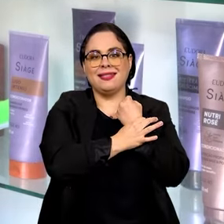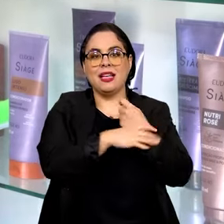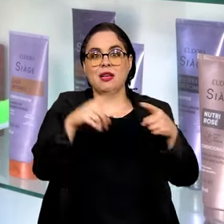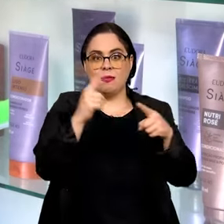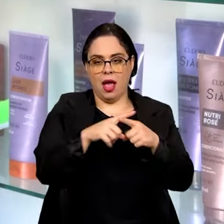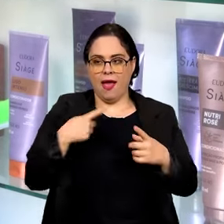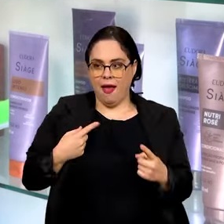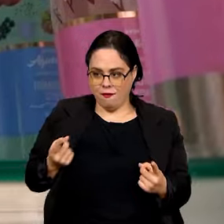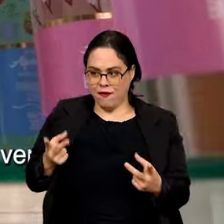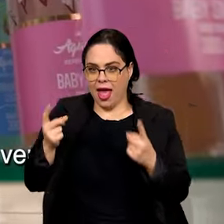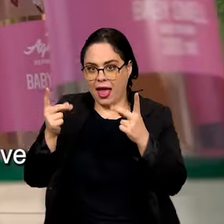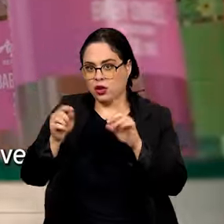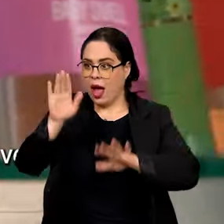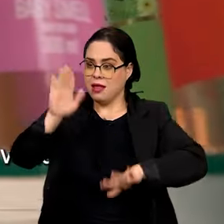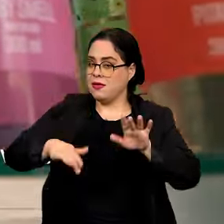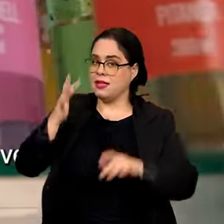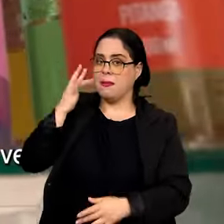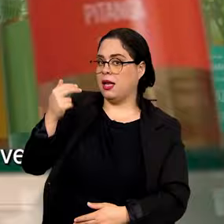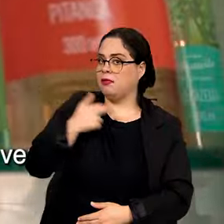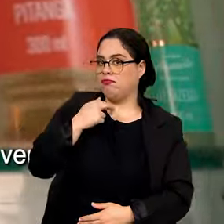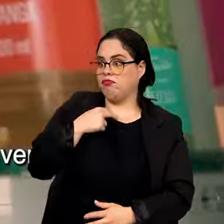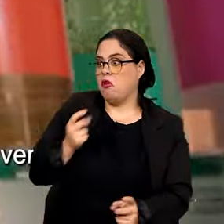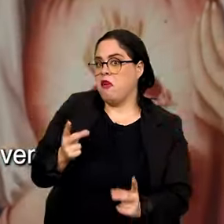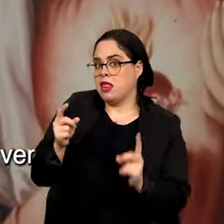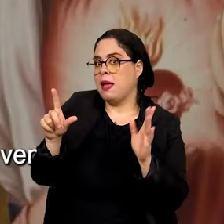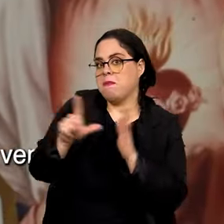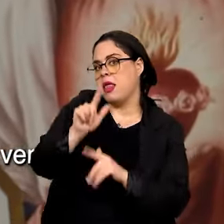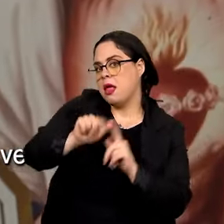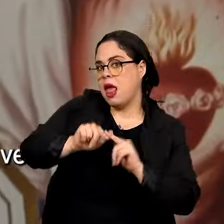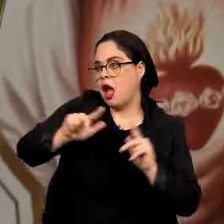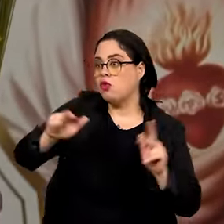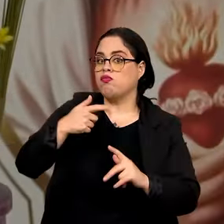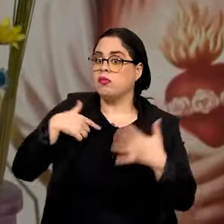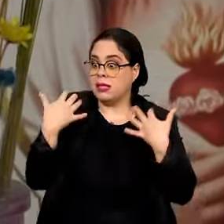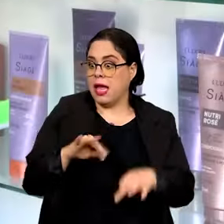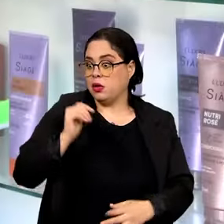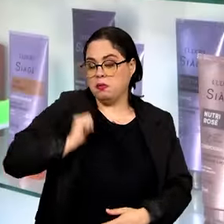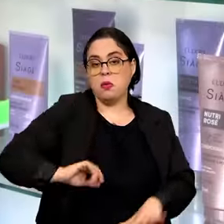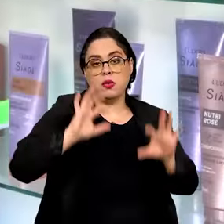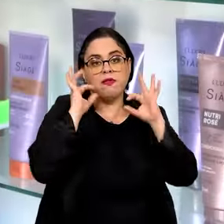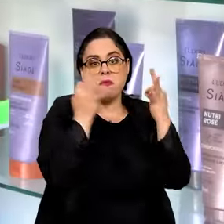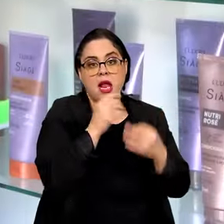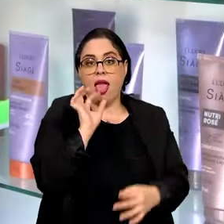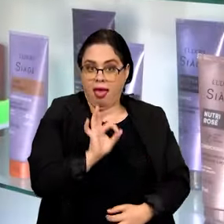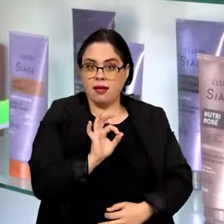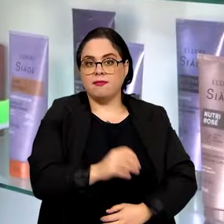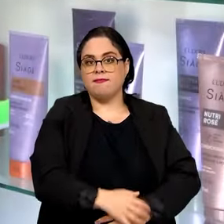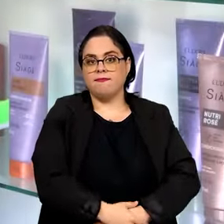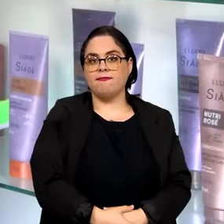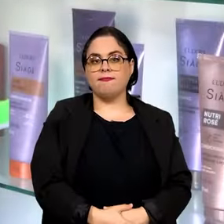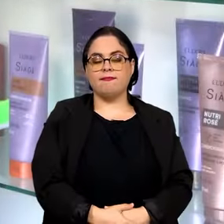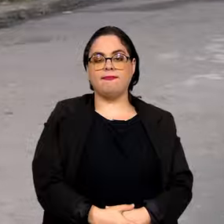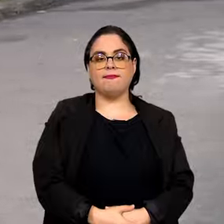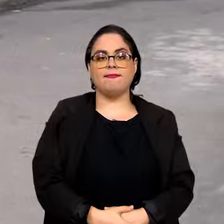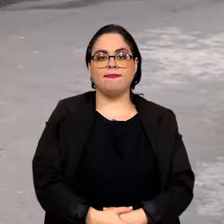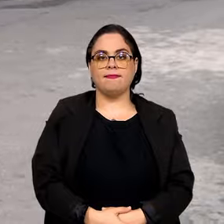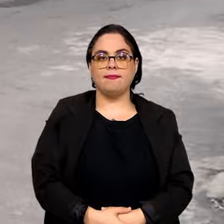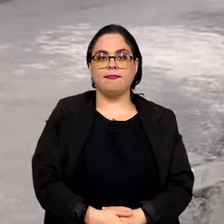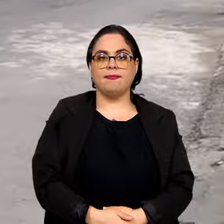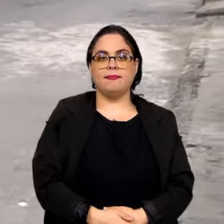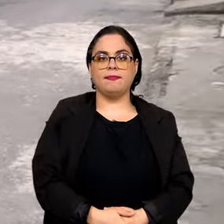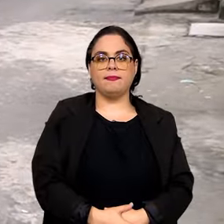eu digo que eu tenho certa porque hoje eu vendo produto amanhã não Poo vender a renda que eu tenho certa é o bolsa